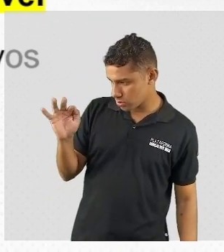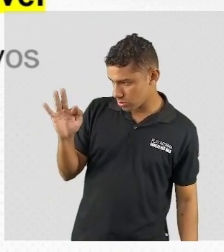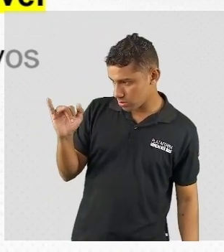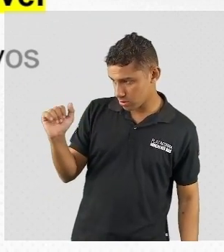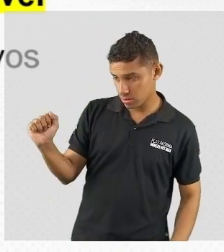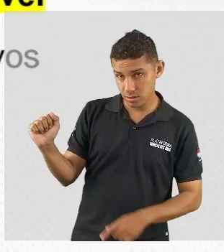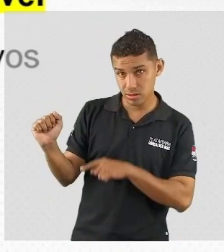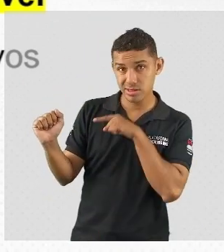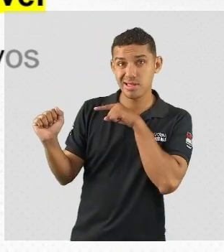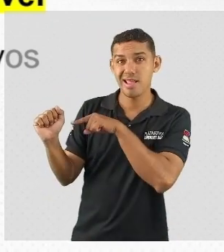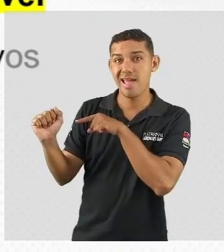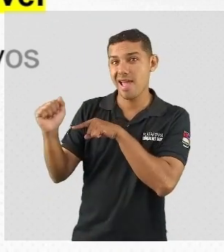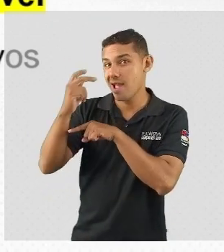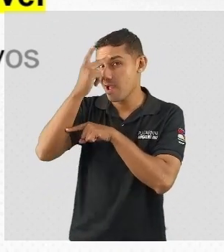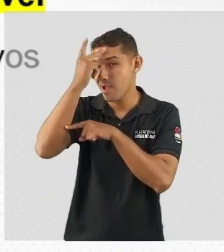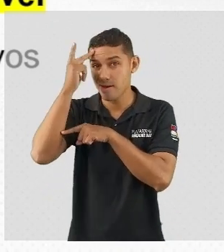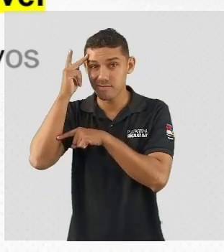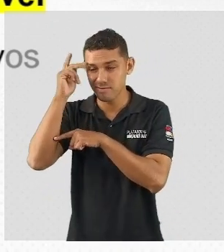partir de quem estava